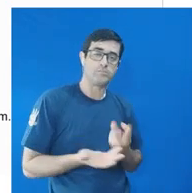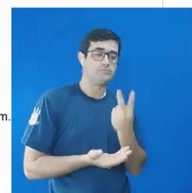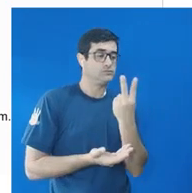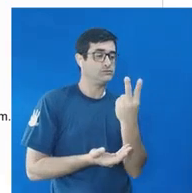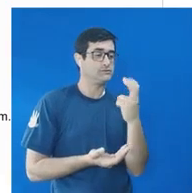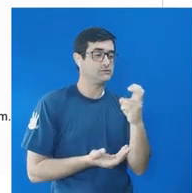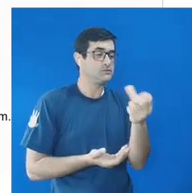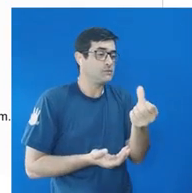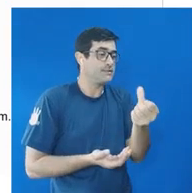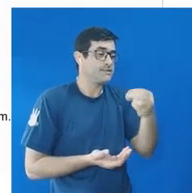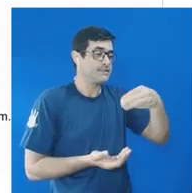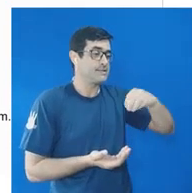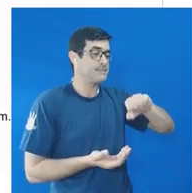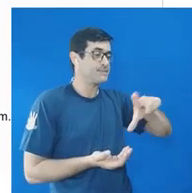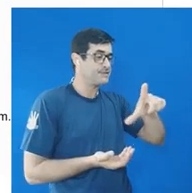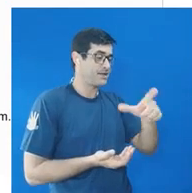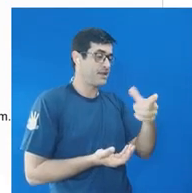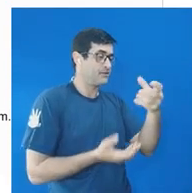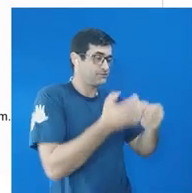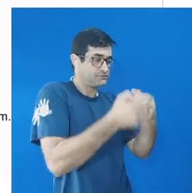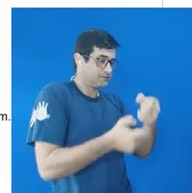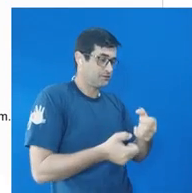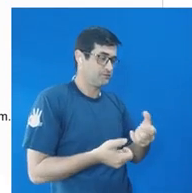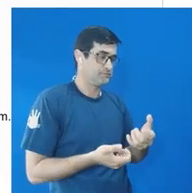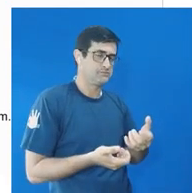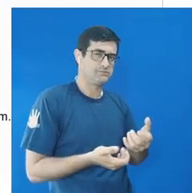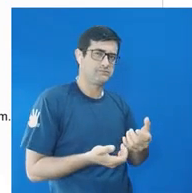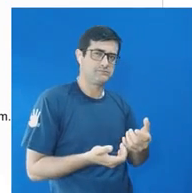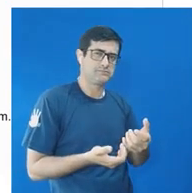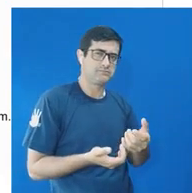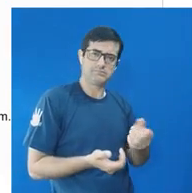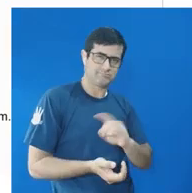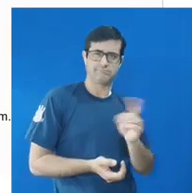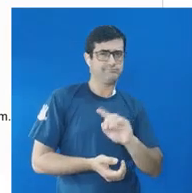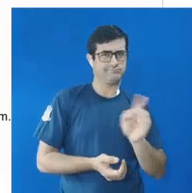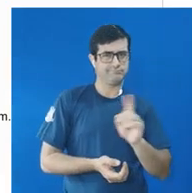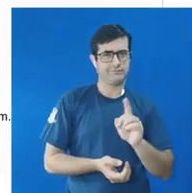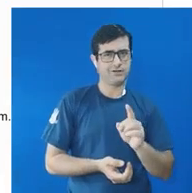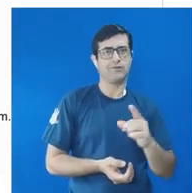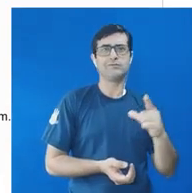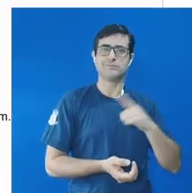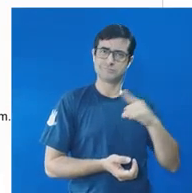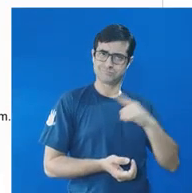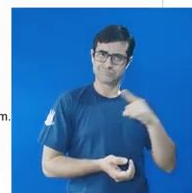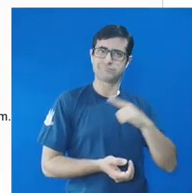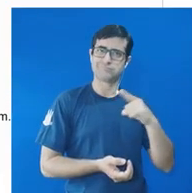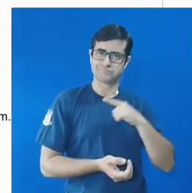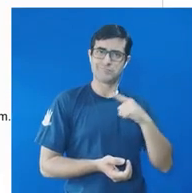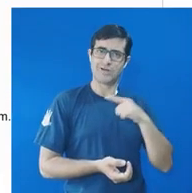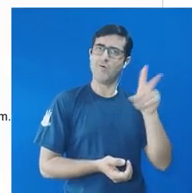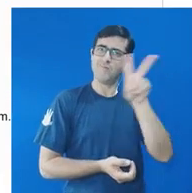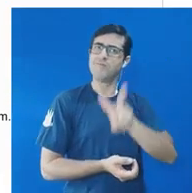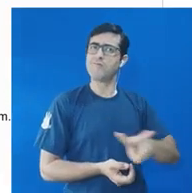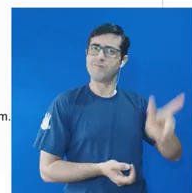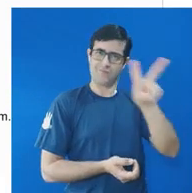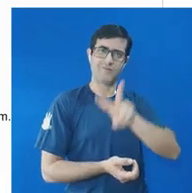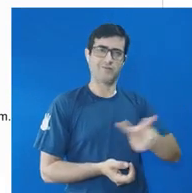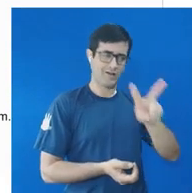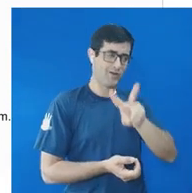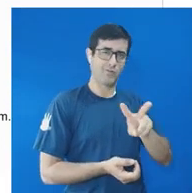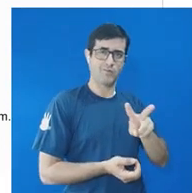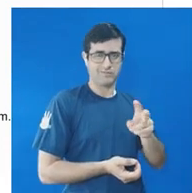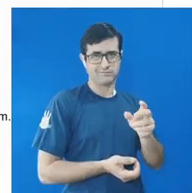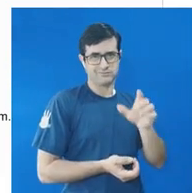266 ml de leite. A gente tem um valor, né, que é uma quantidade mínima que seja considerável